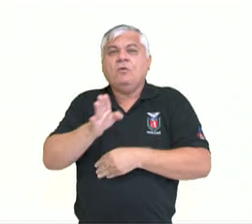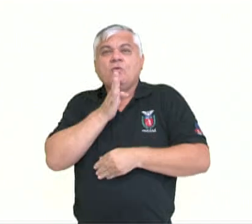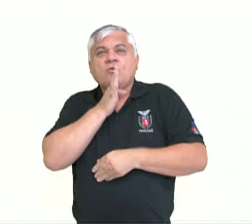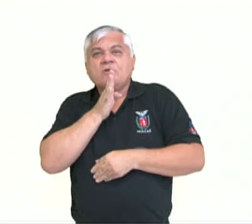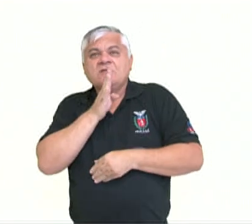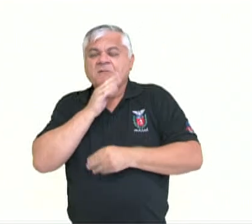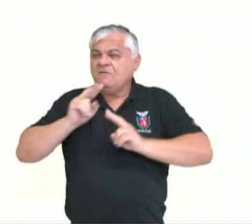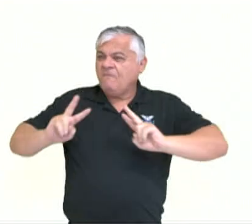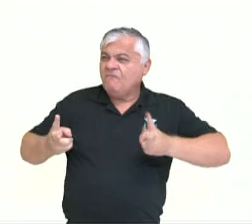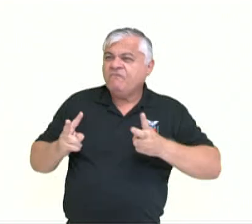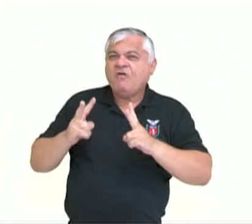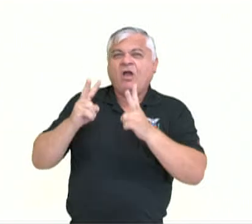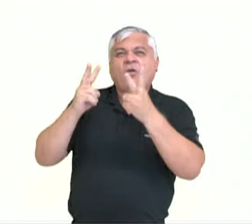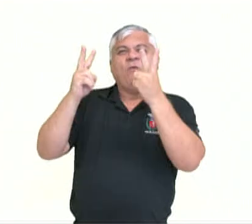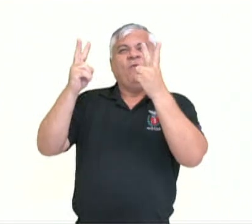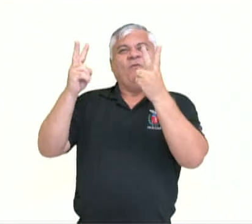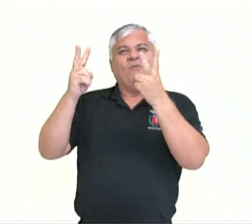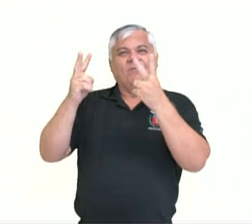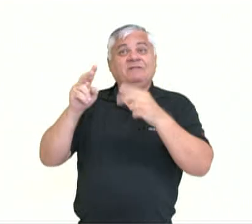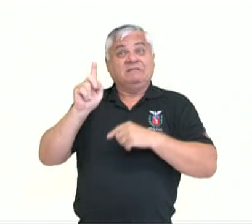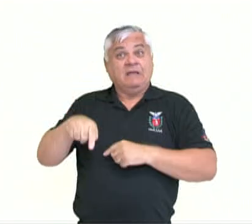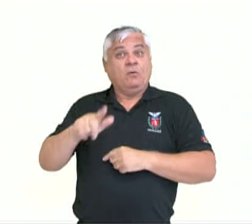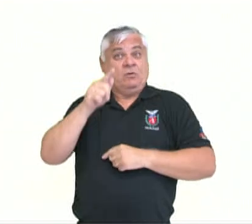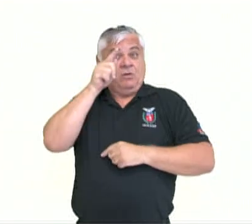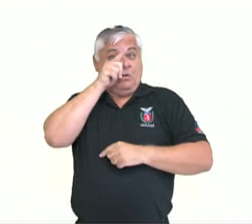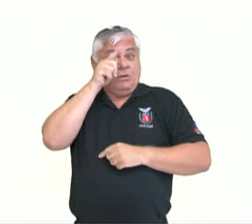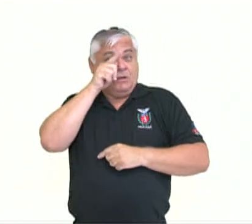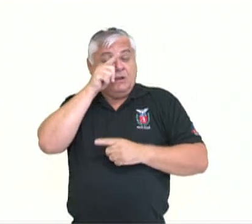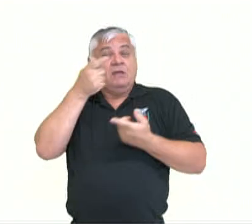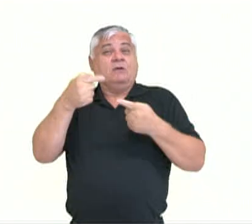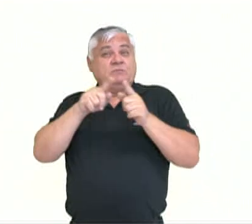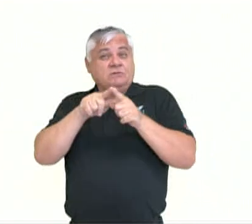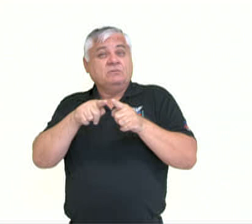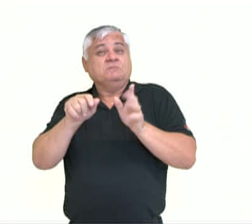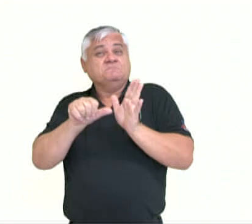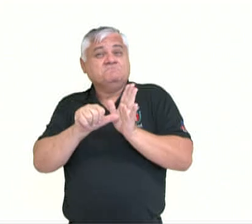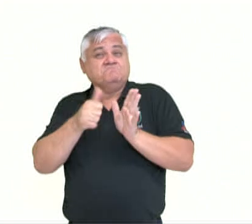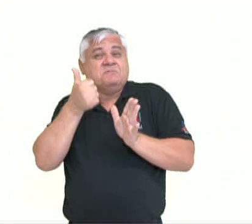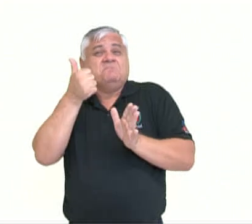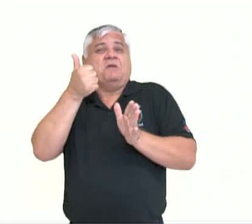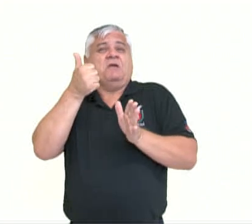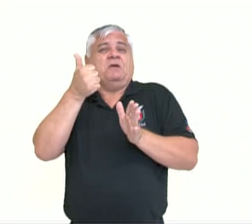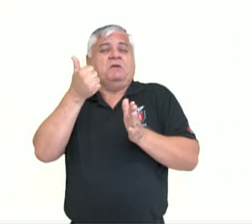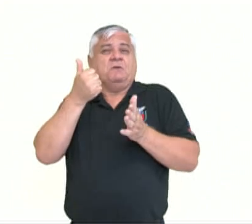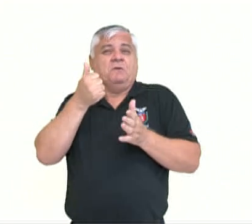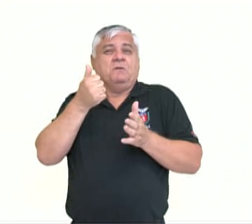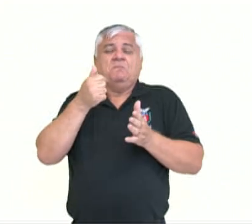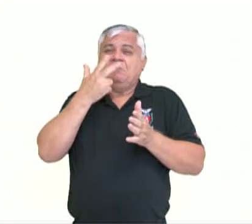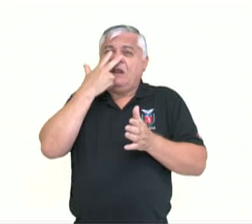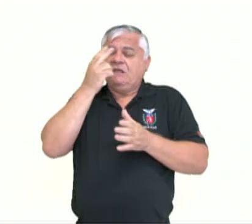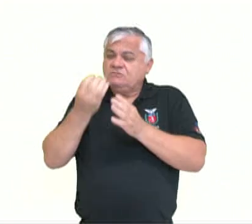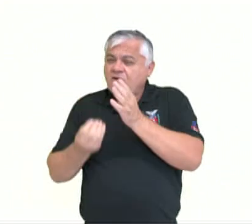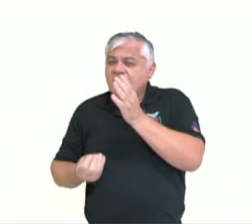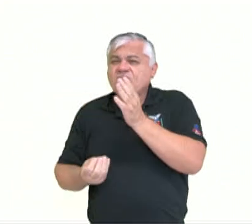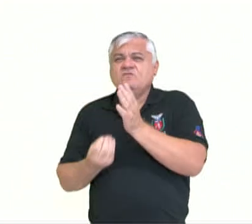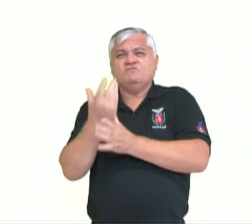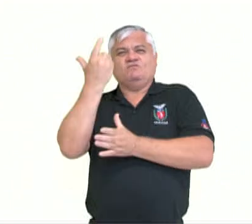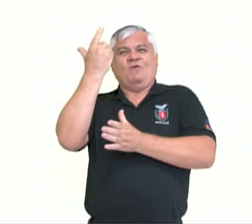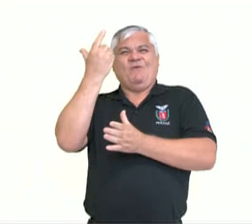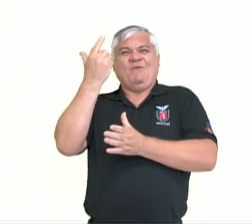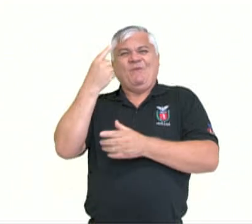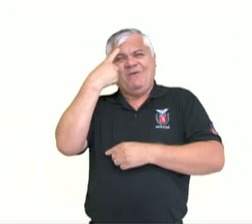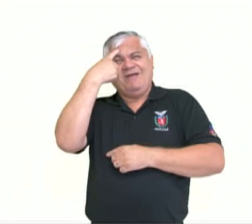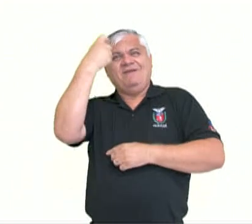com valor em si mesmo. Então, os gregos foram os verdadeiros pais, aí, aqueles que inventaram